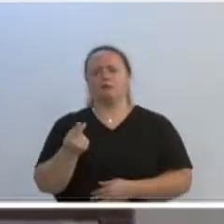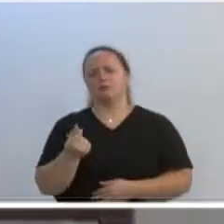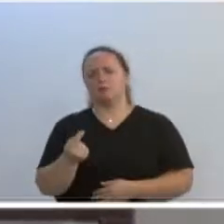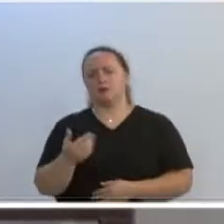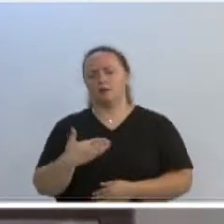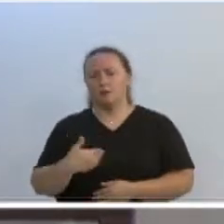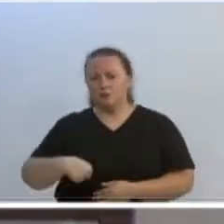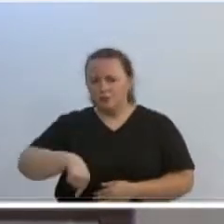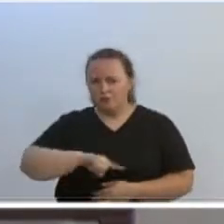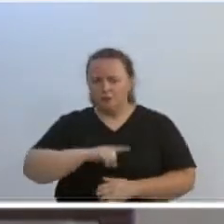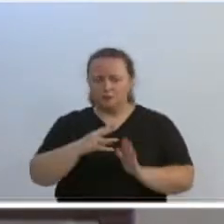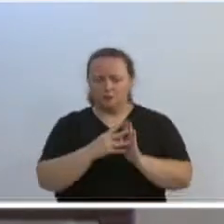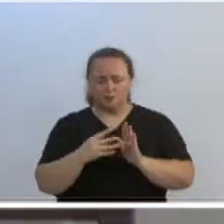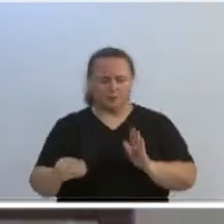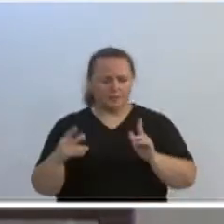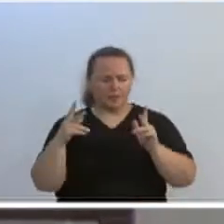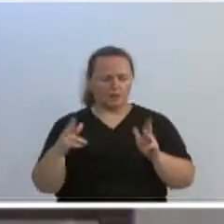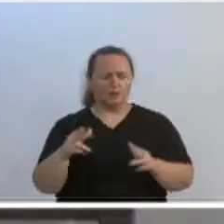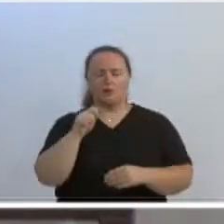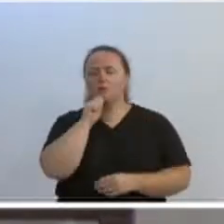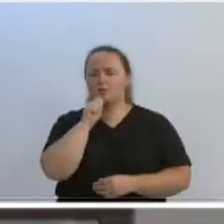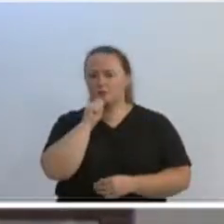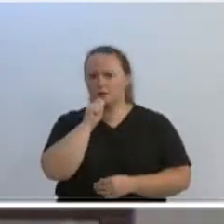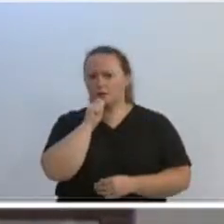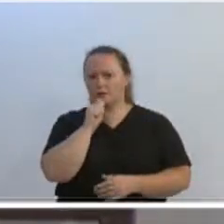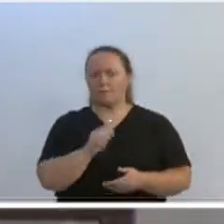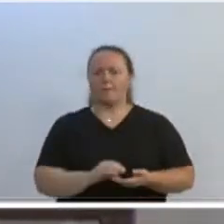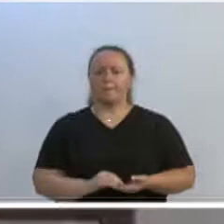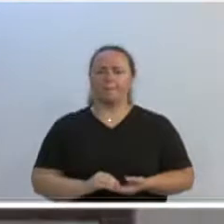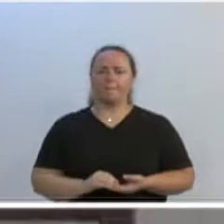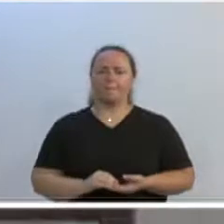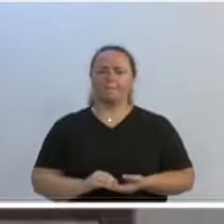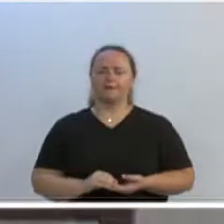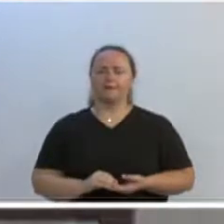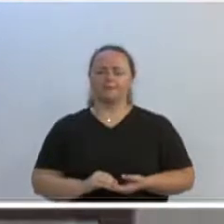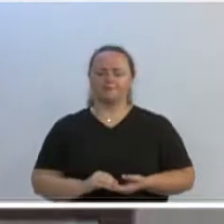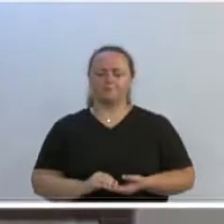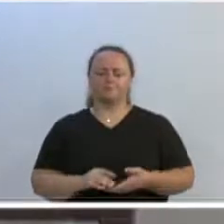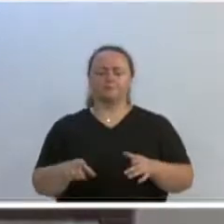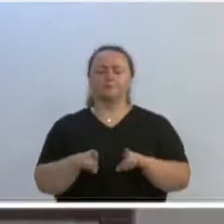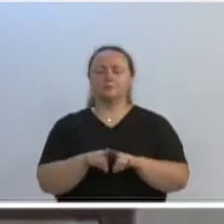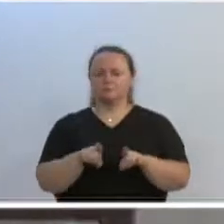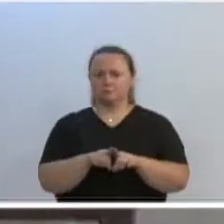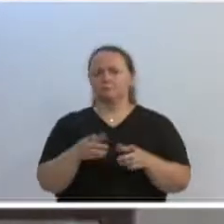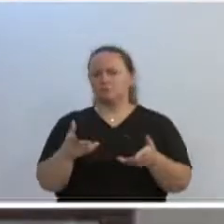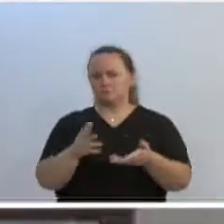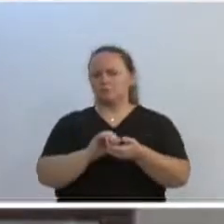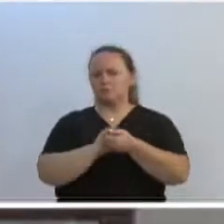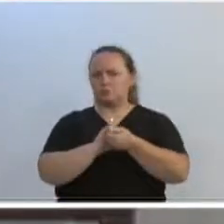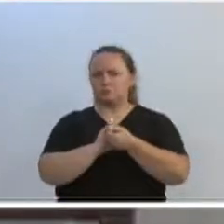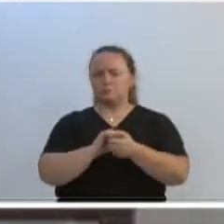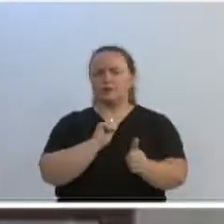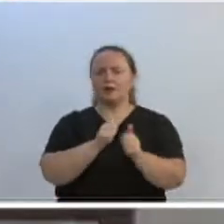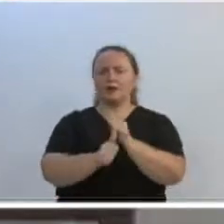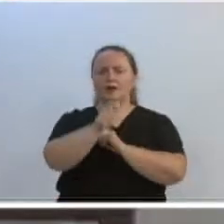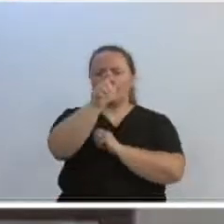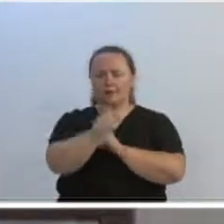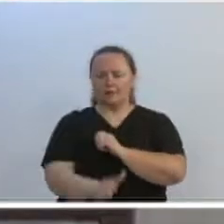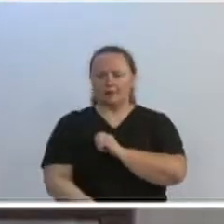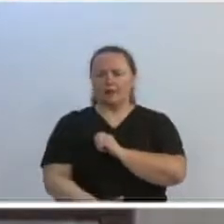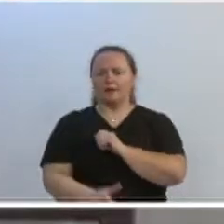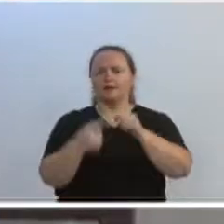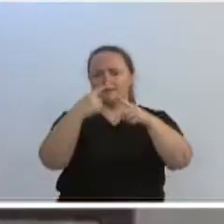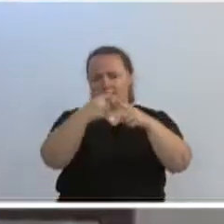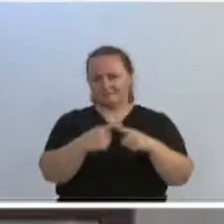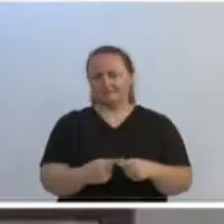tempo apenas beneficiar em torno de 120 famílias não se conhece o presidente quero parabenizar todos os atletas da nossa delegação nos jogos abertos em